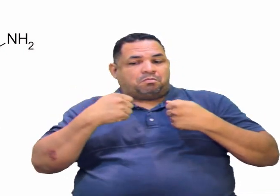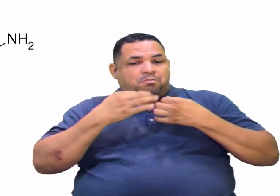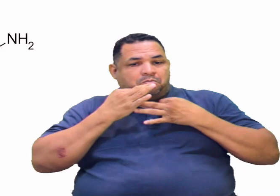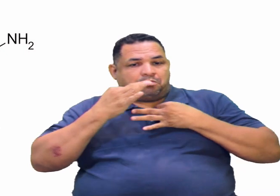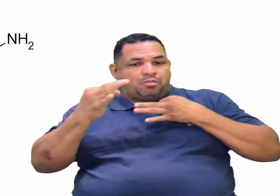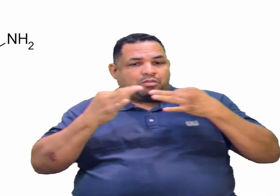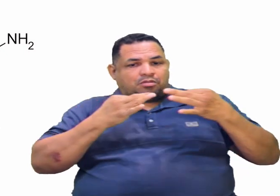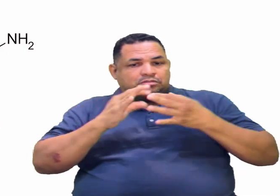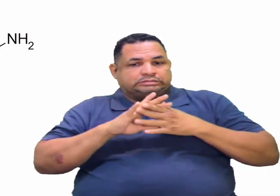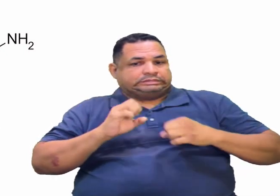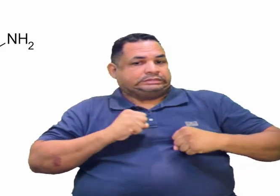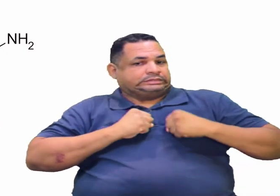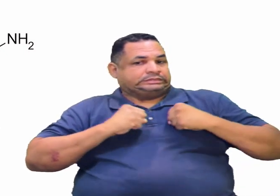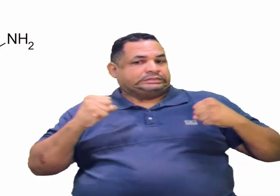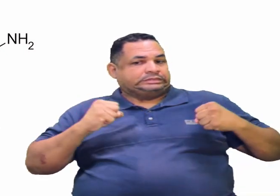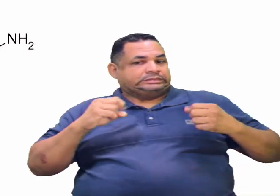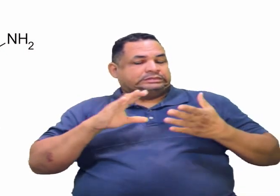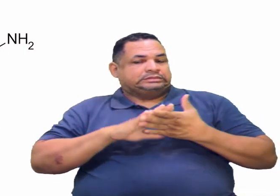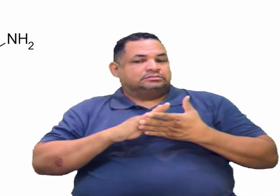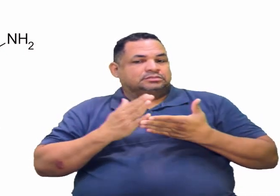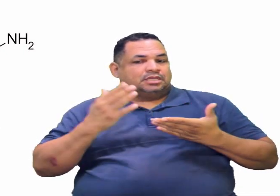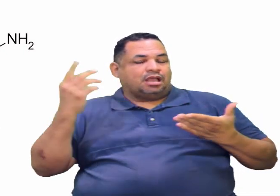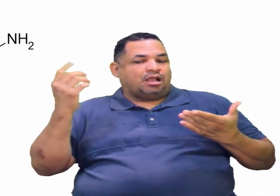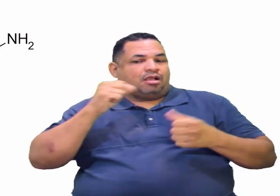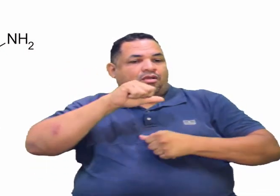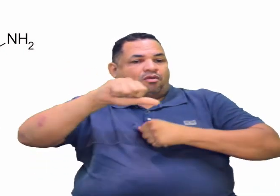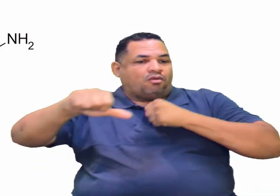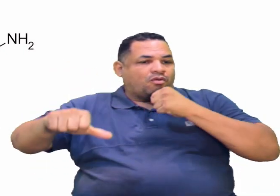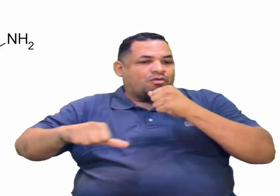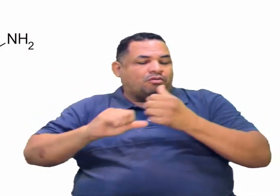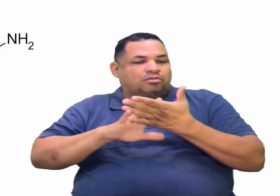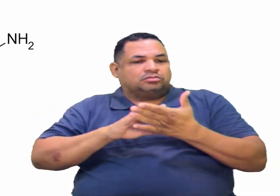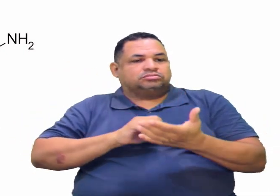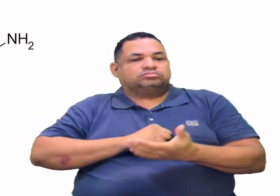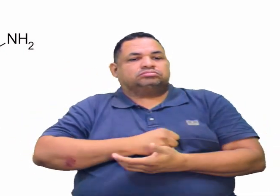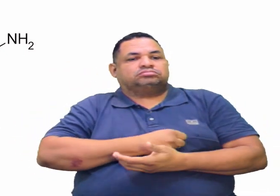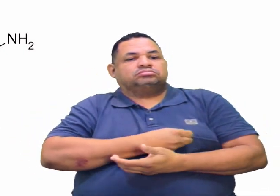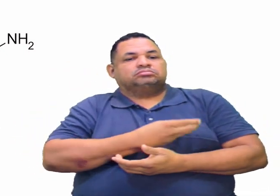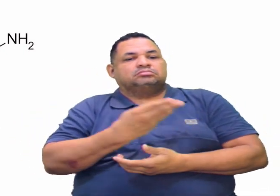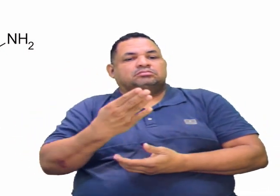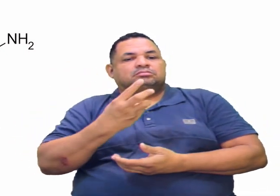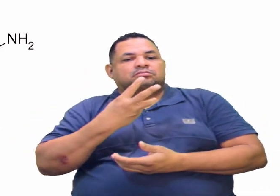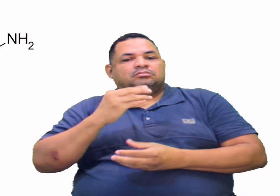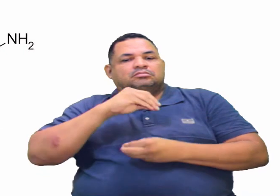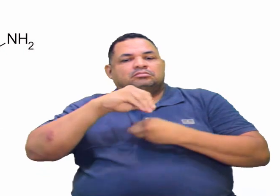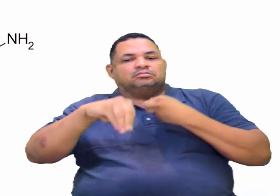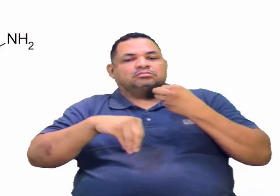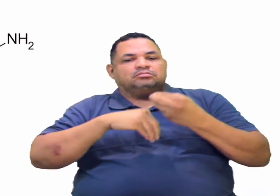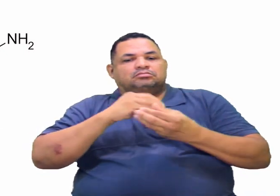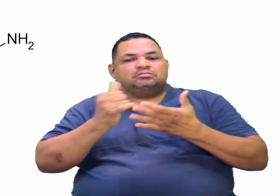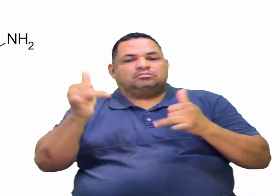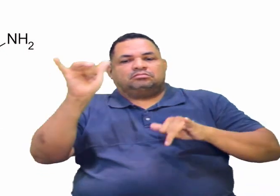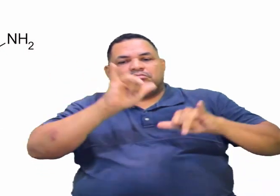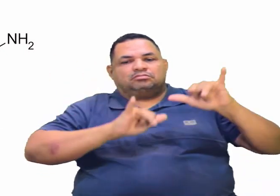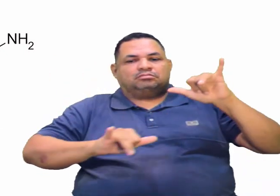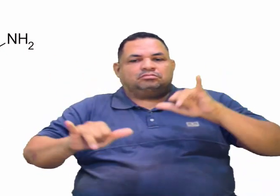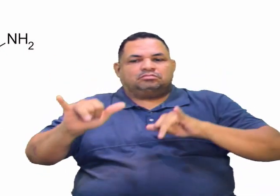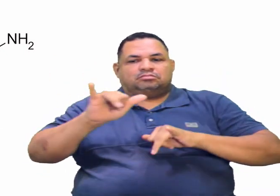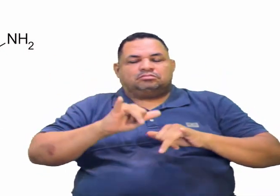de estresse, teriam sido alteradas as quantidades de 3 substâncias